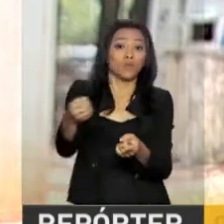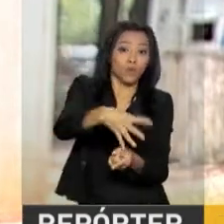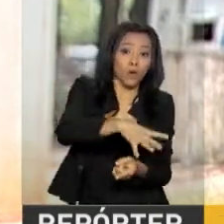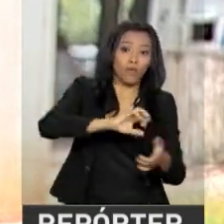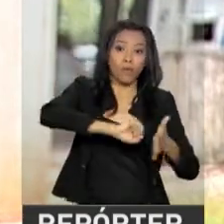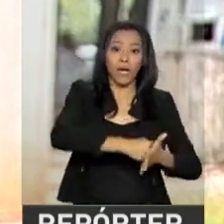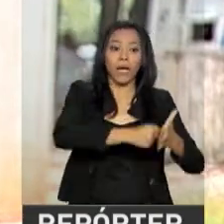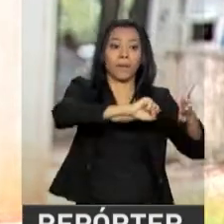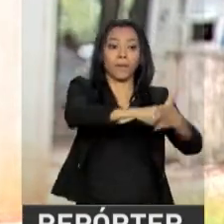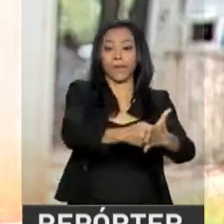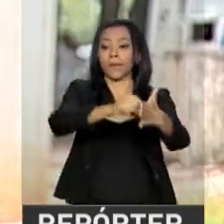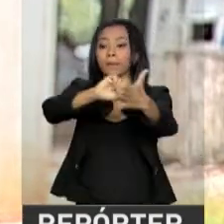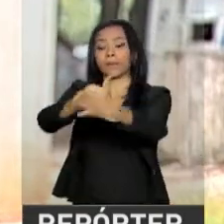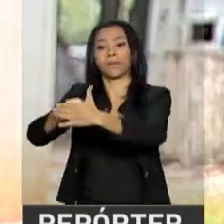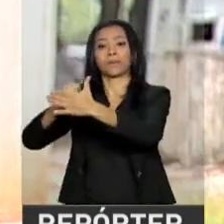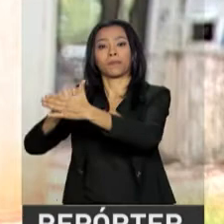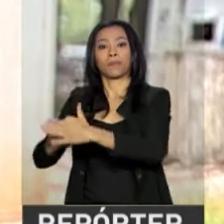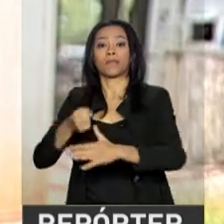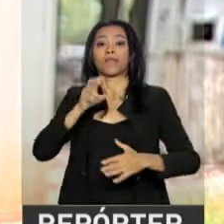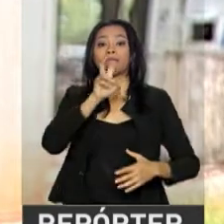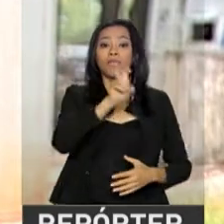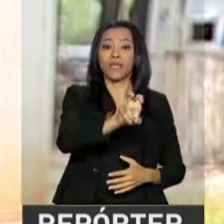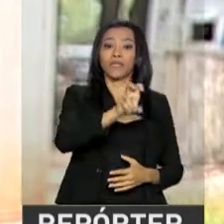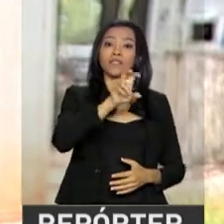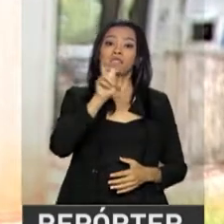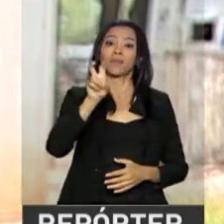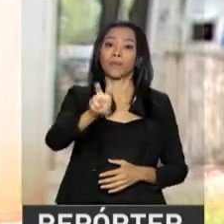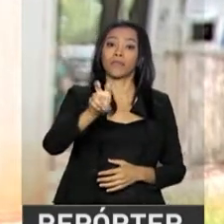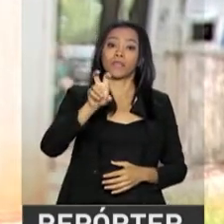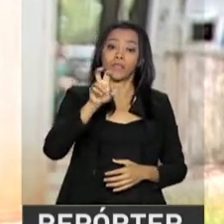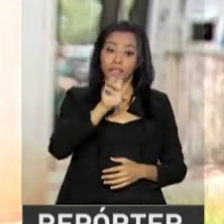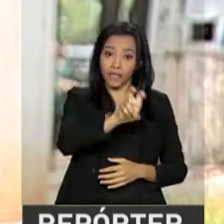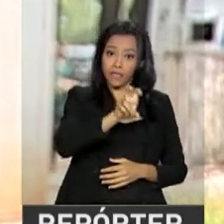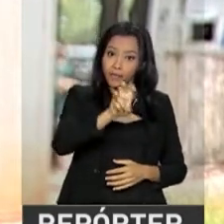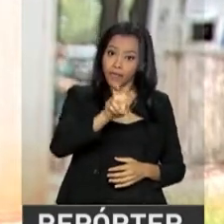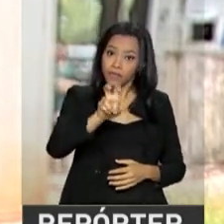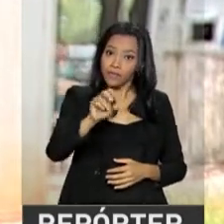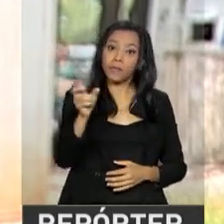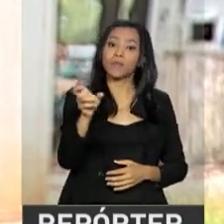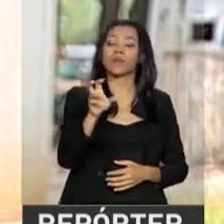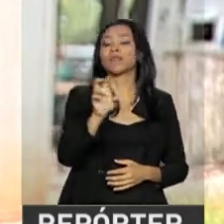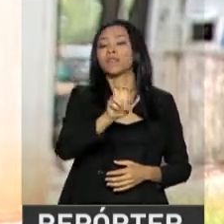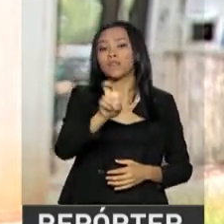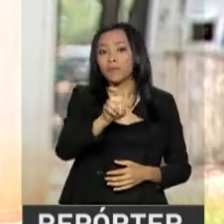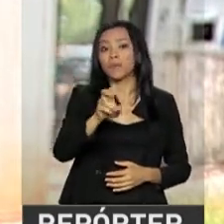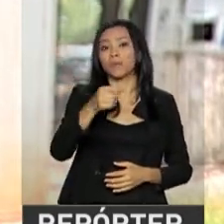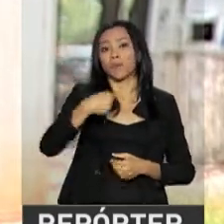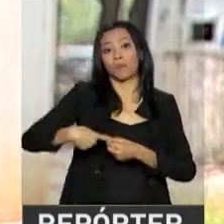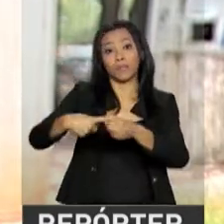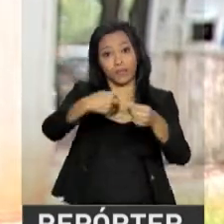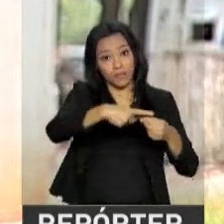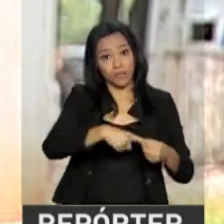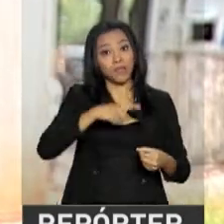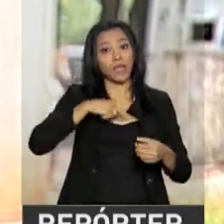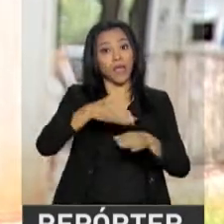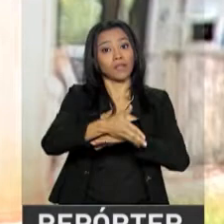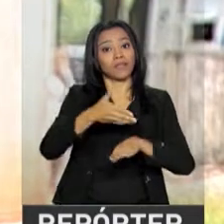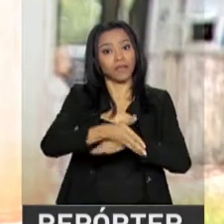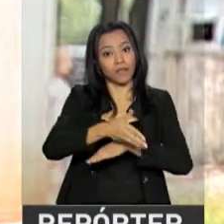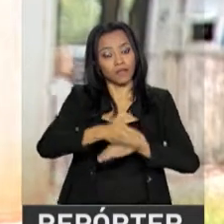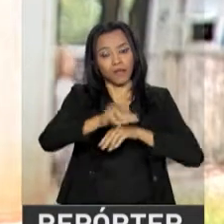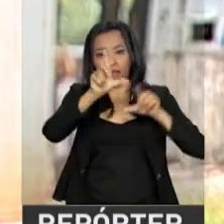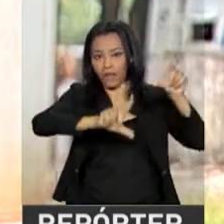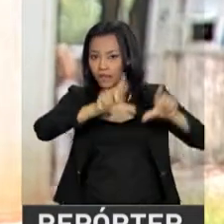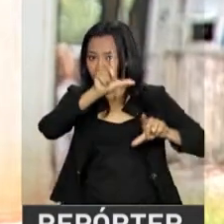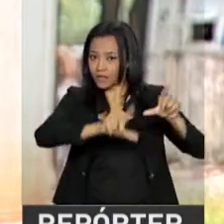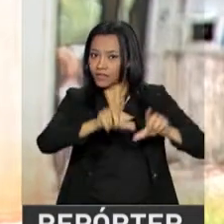sinal analógico. 555 municípios passam a ter acesso à TV digital. Isso significa que mais de